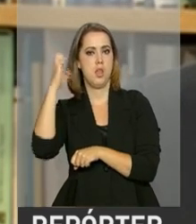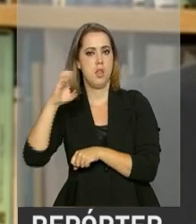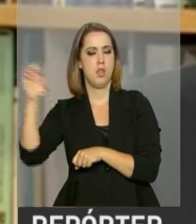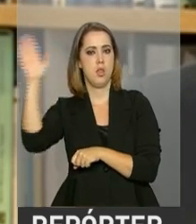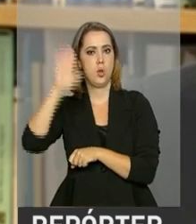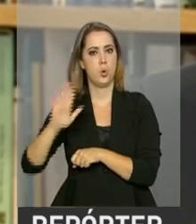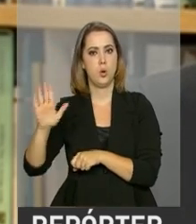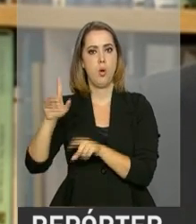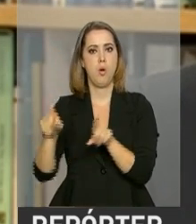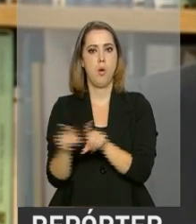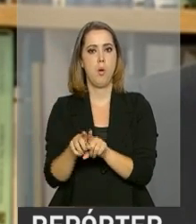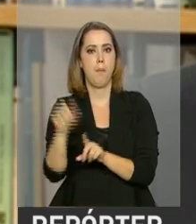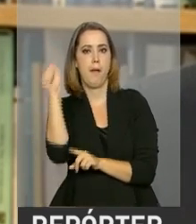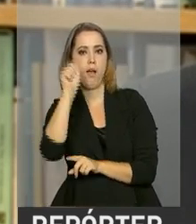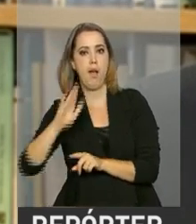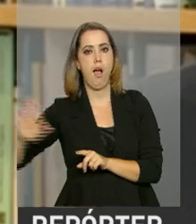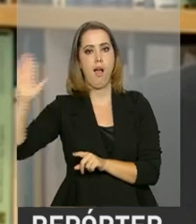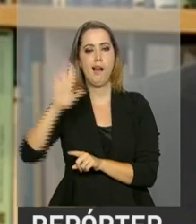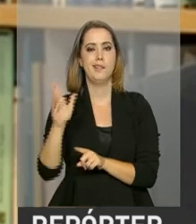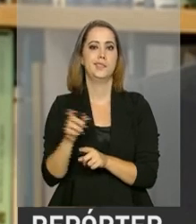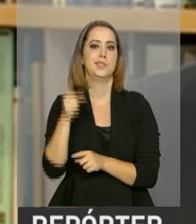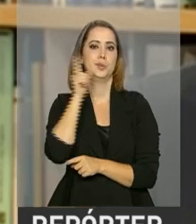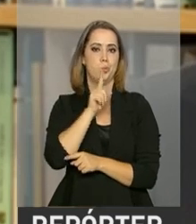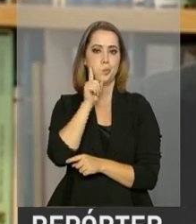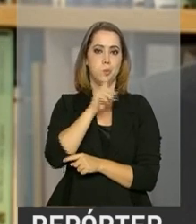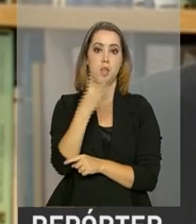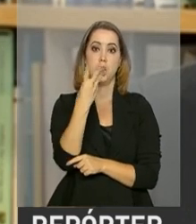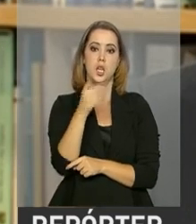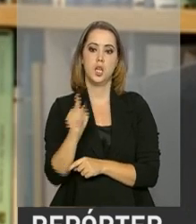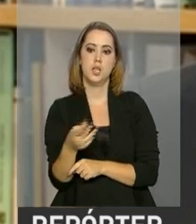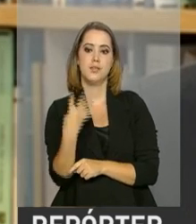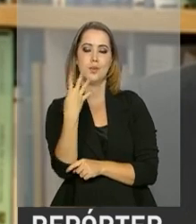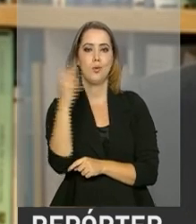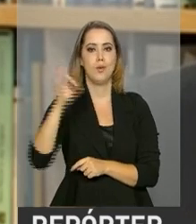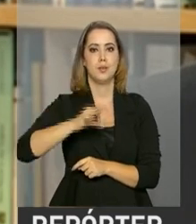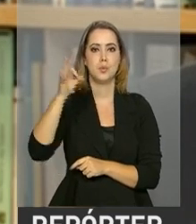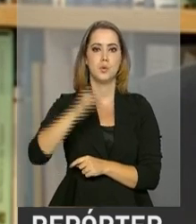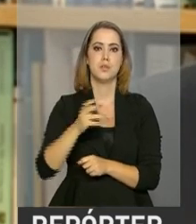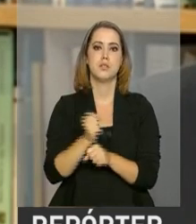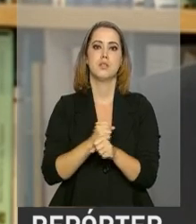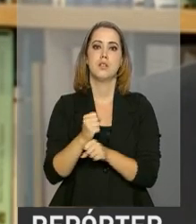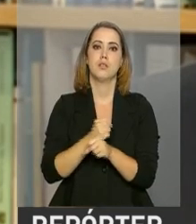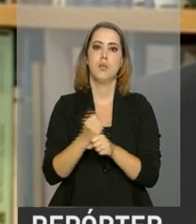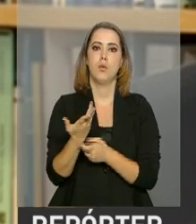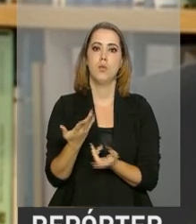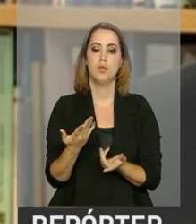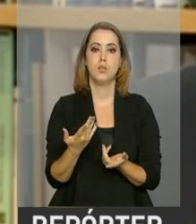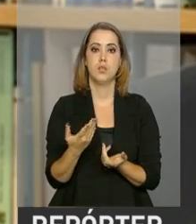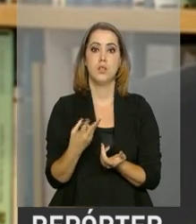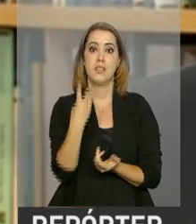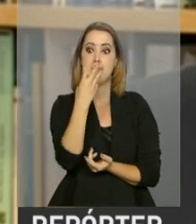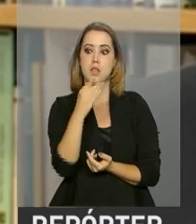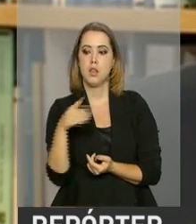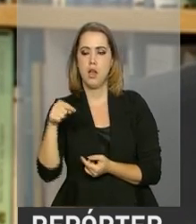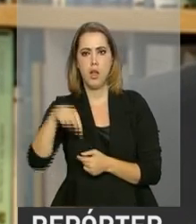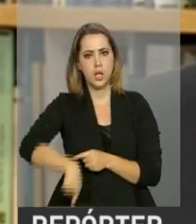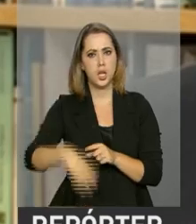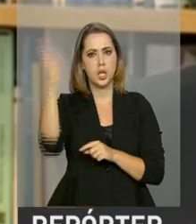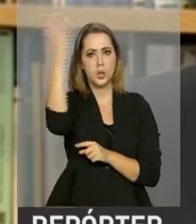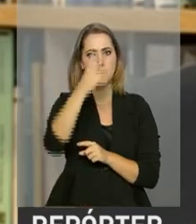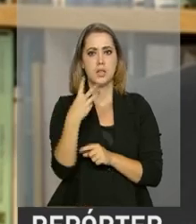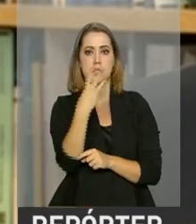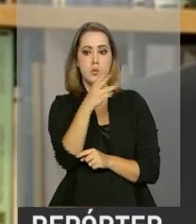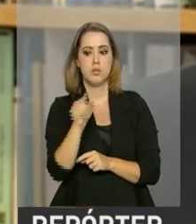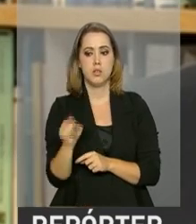Unidos você toma empréstimos de 3 4% ao ano no Brasil você toma empréstimo de 3 4% ao mês Isso é uma